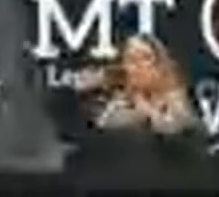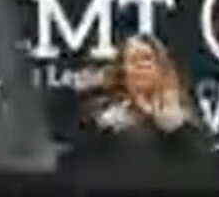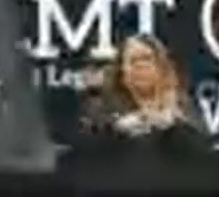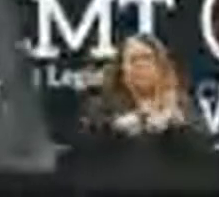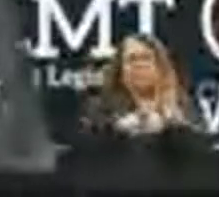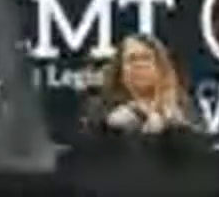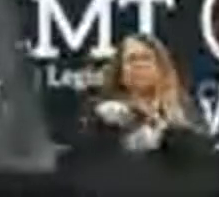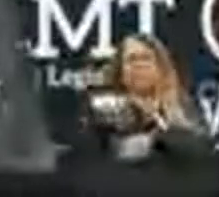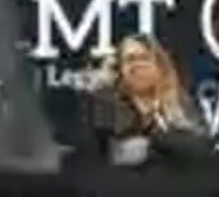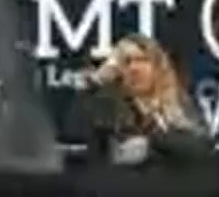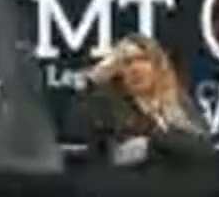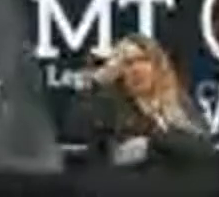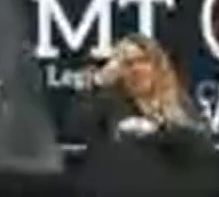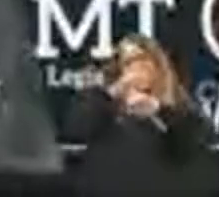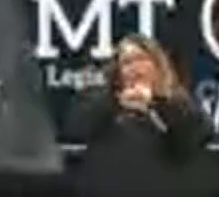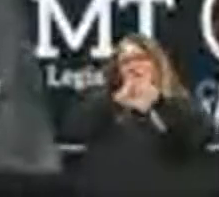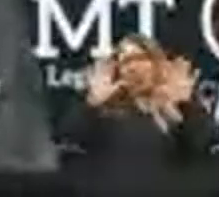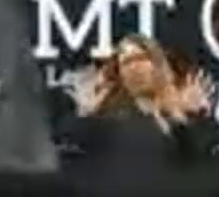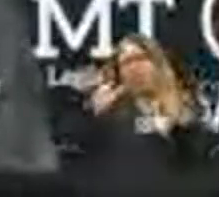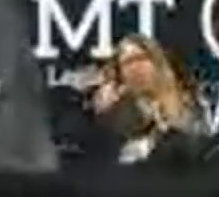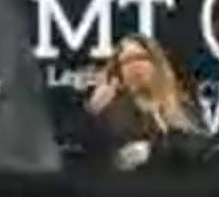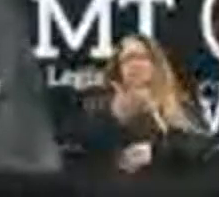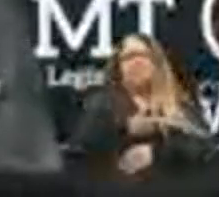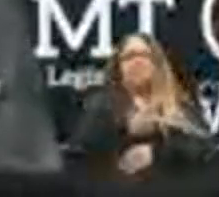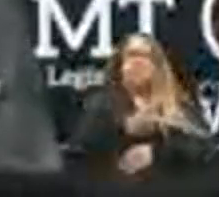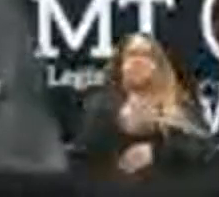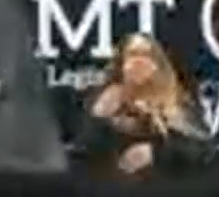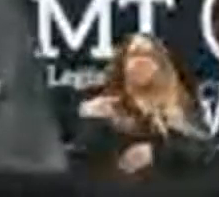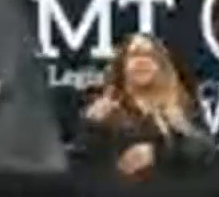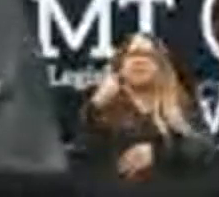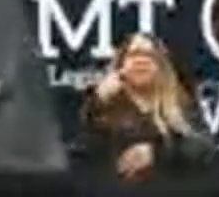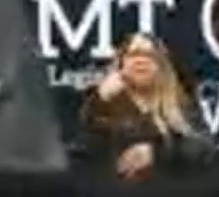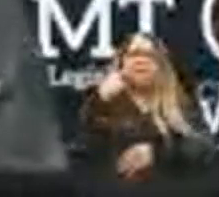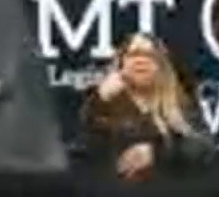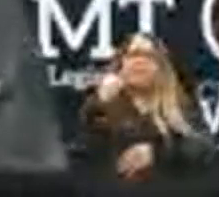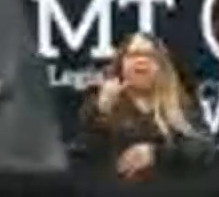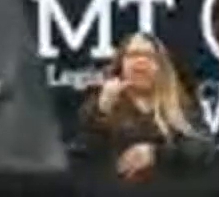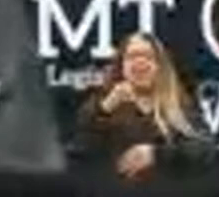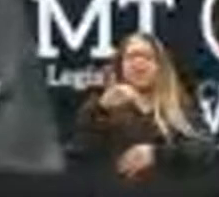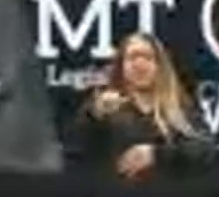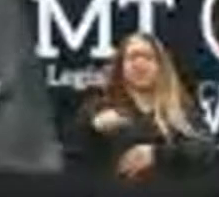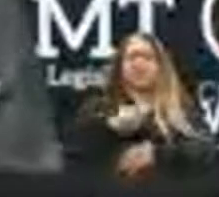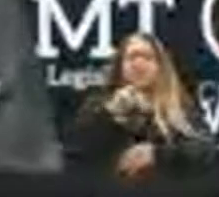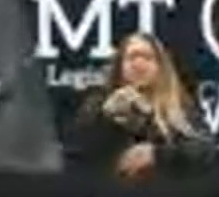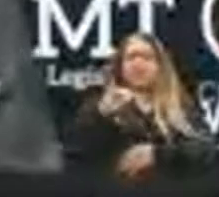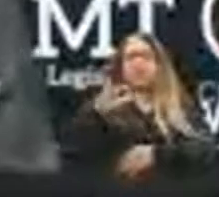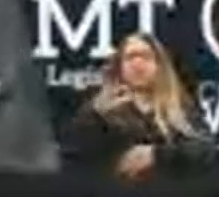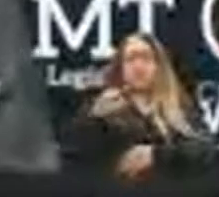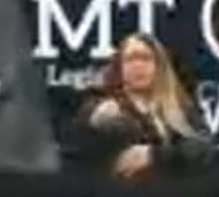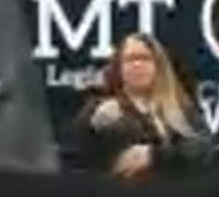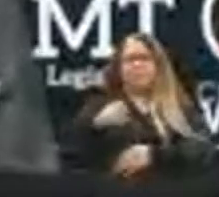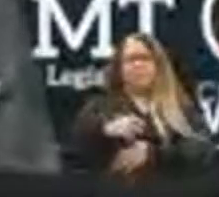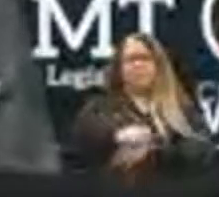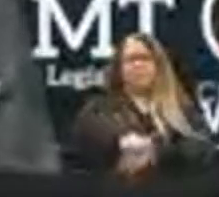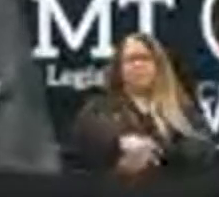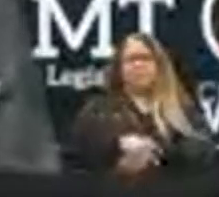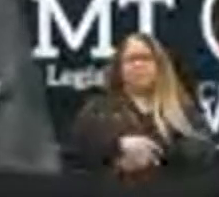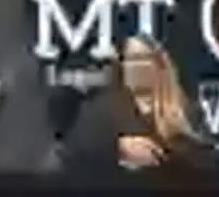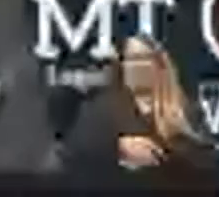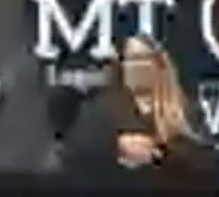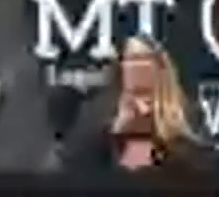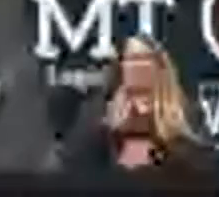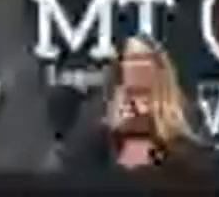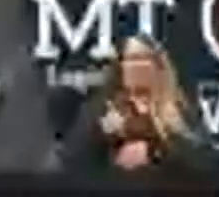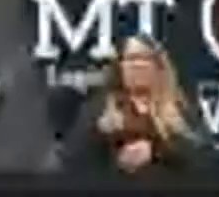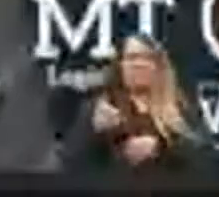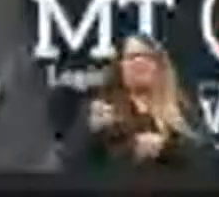clareza a amizade entre Filinto Miller e o meu pai, Júlio Domingos de Campos. Seu Fiote, os ensinamentos